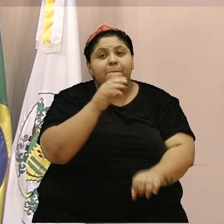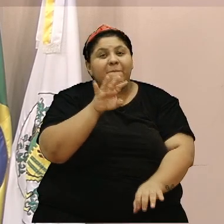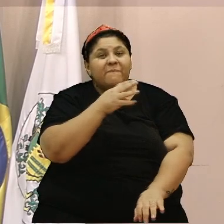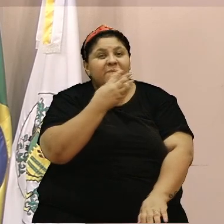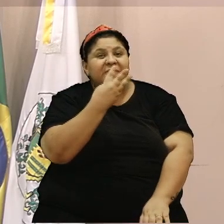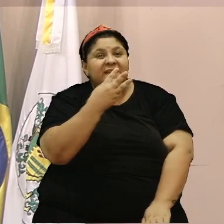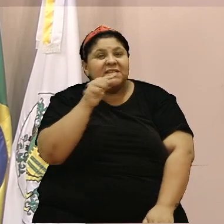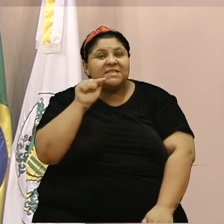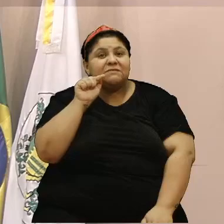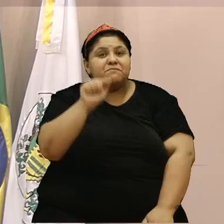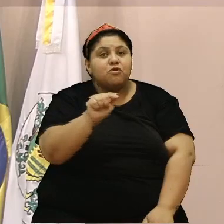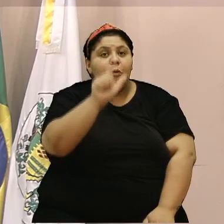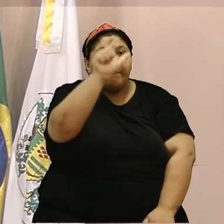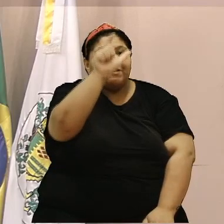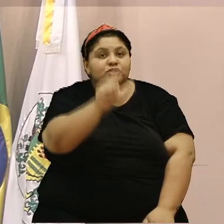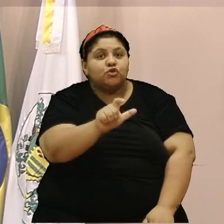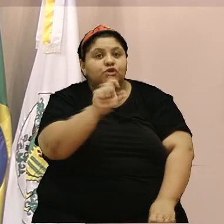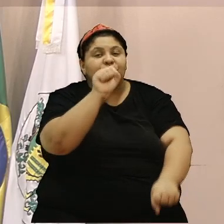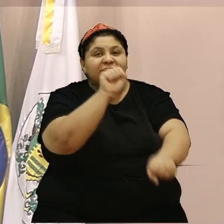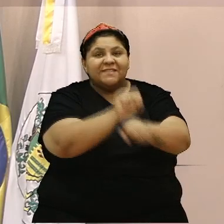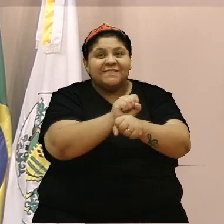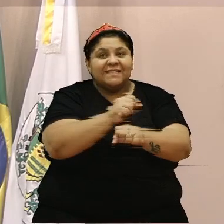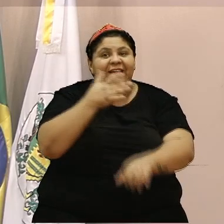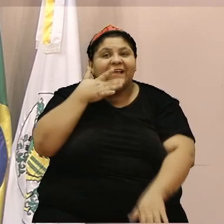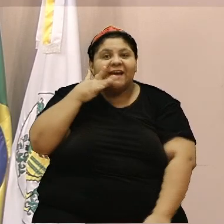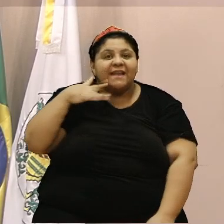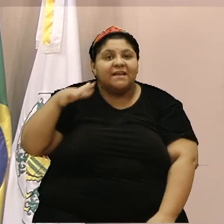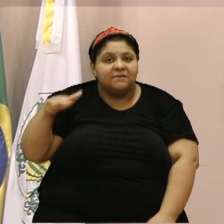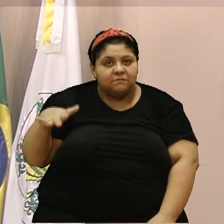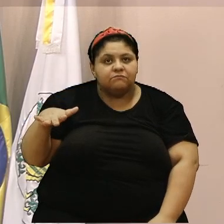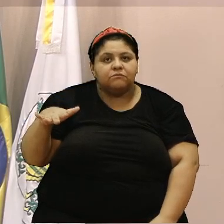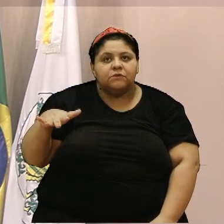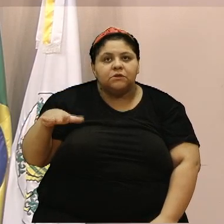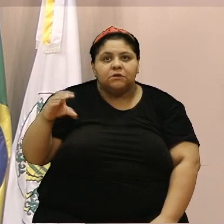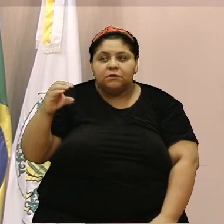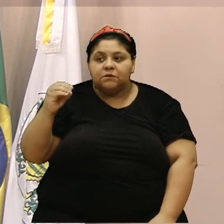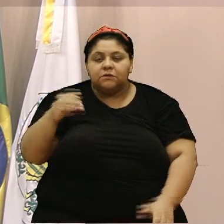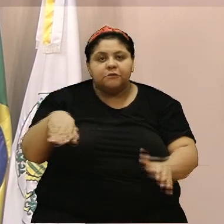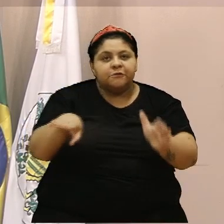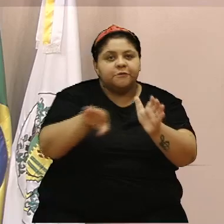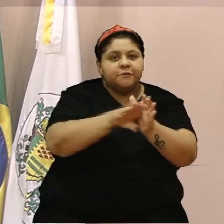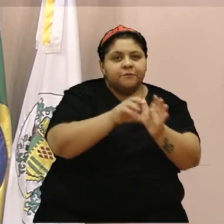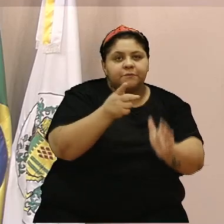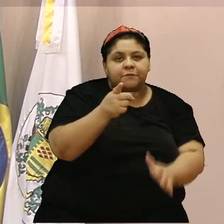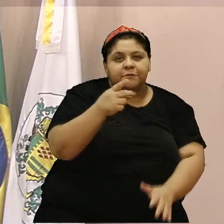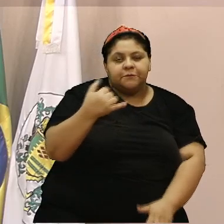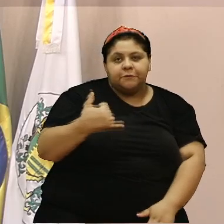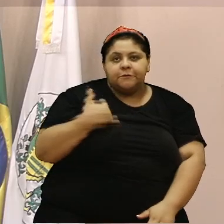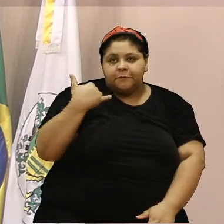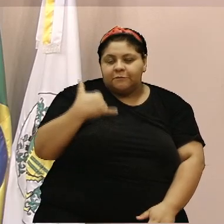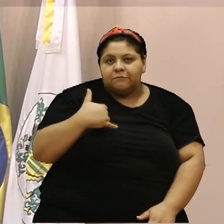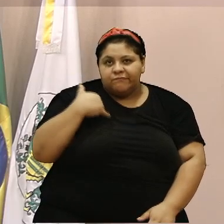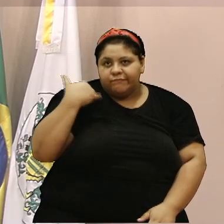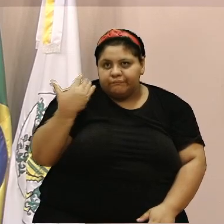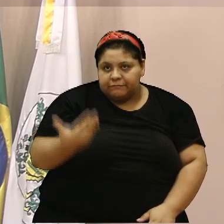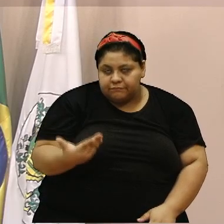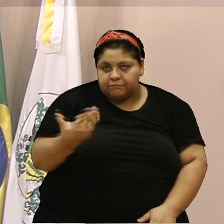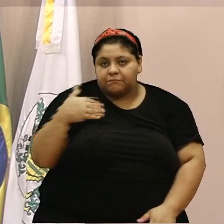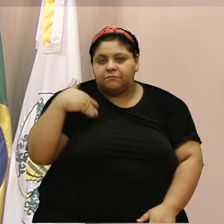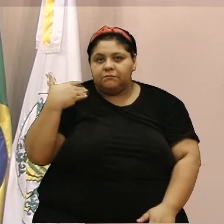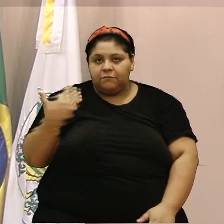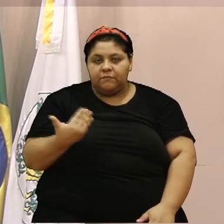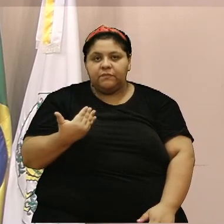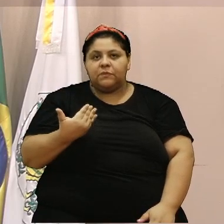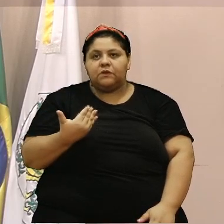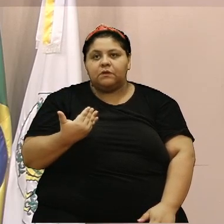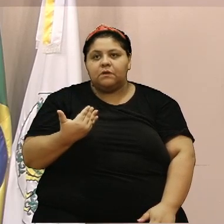mil pacientes. Nós estamos falando de crianças de 0 até 12 anos, né? Então, a ideia é